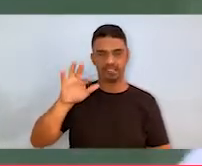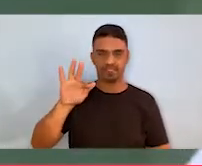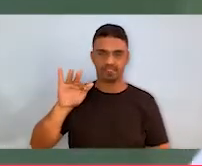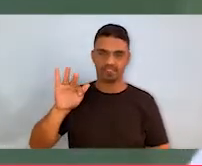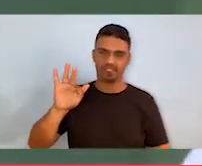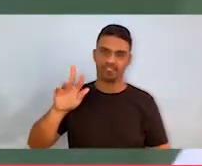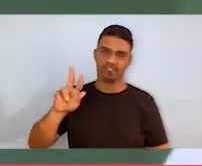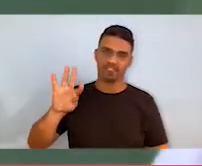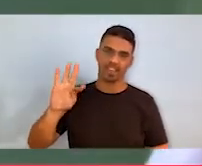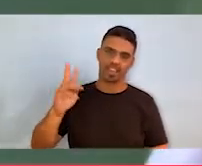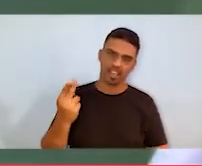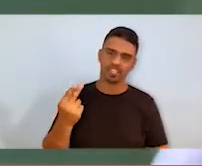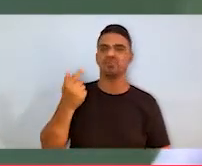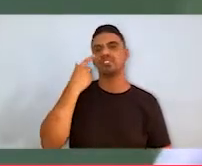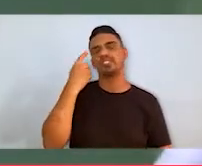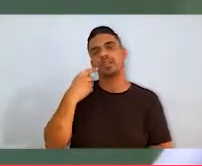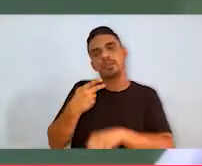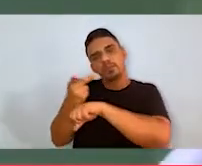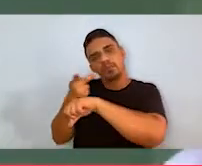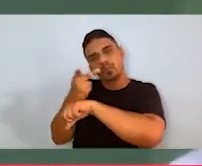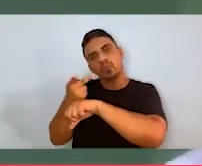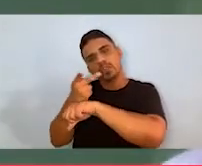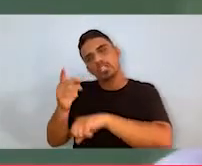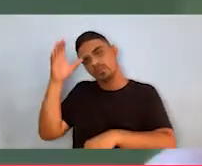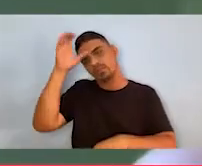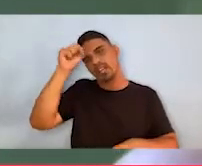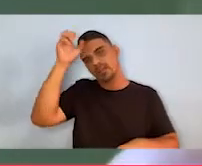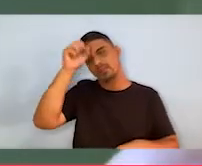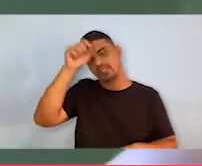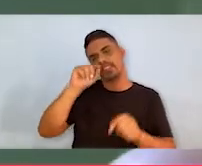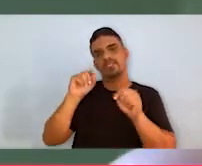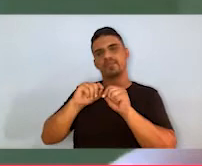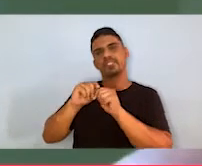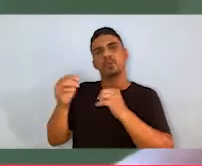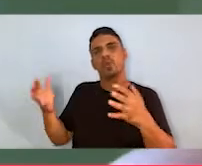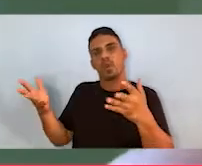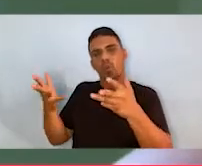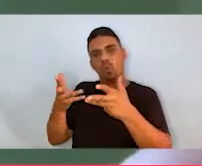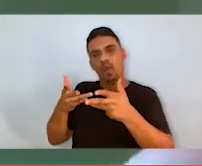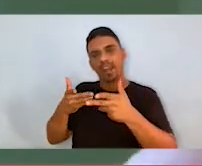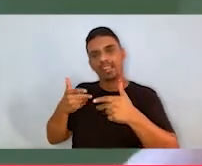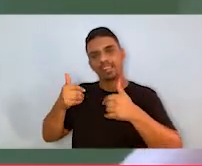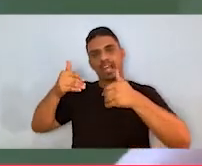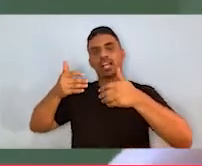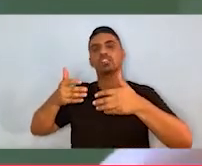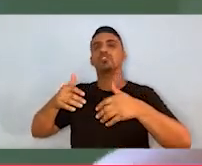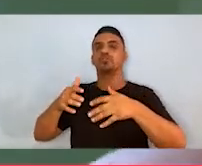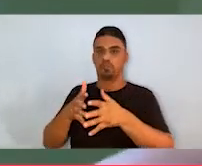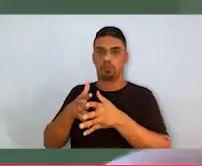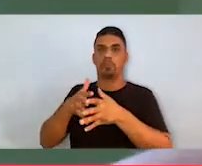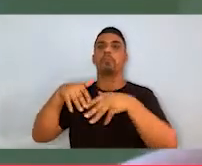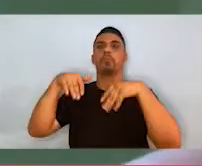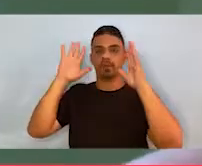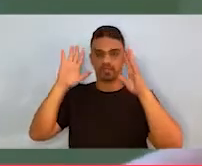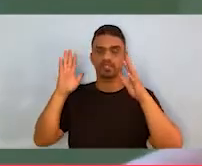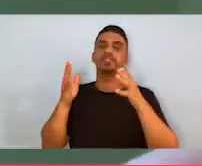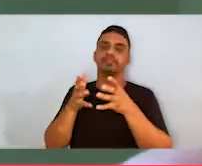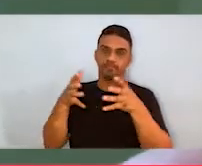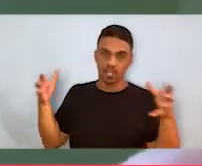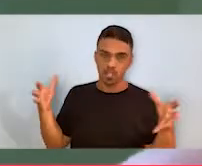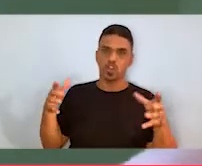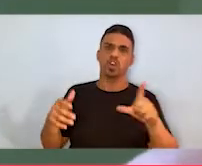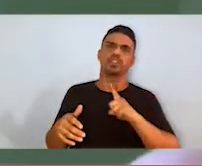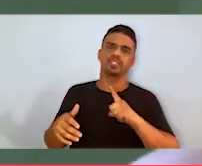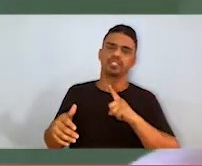procurando sprite sheet de King of Fighters, de Street Fighter, para aprender a fazer personagem em resolução maior para jogo de luta. Alguns clientes também me